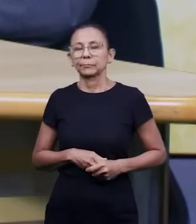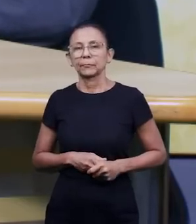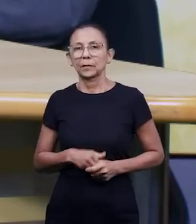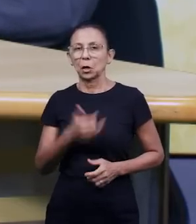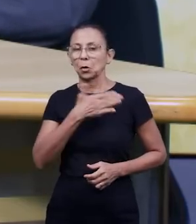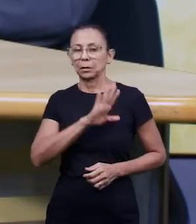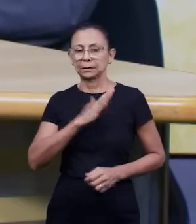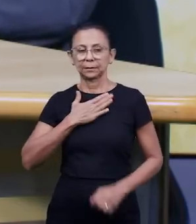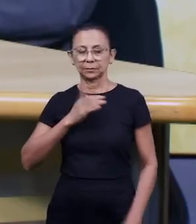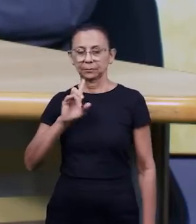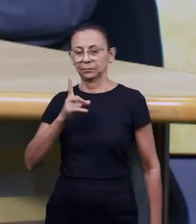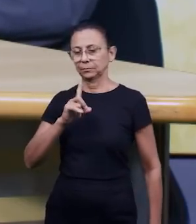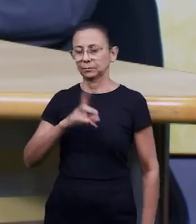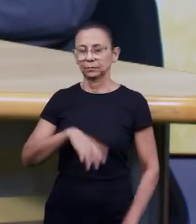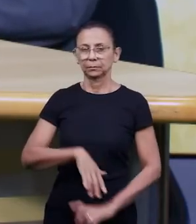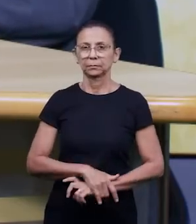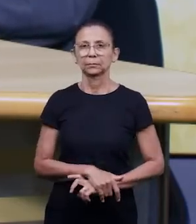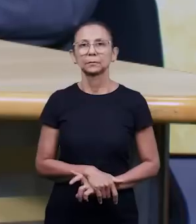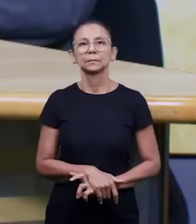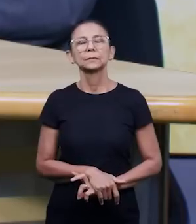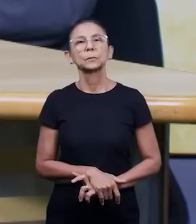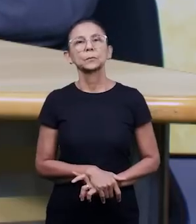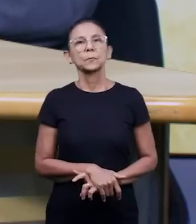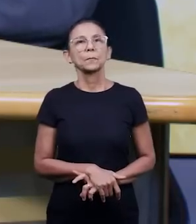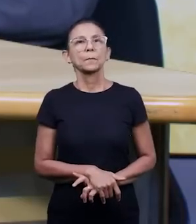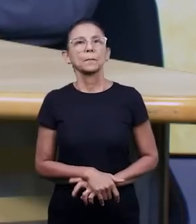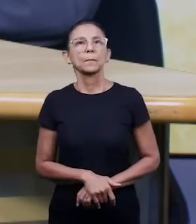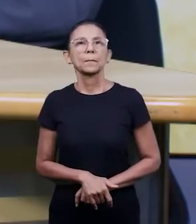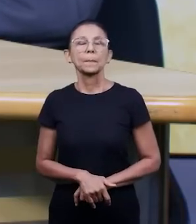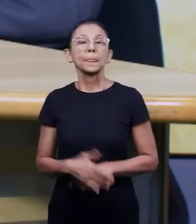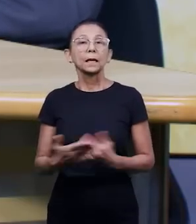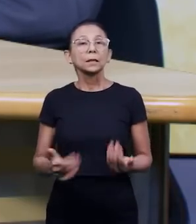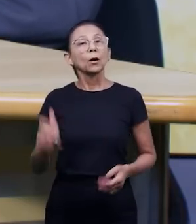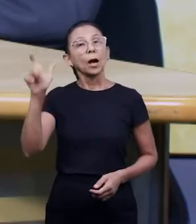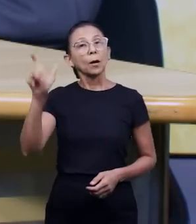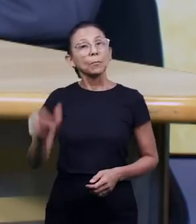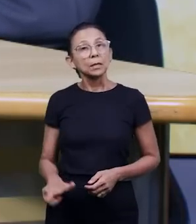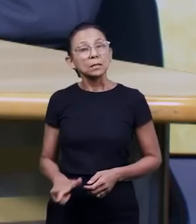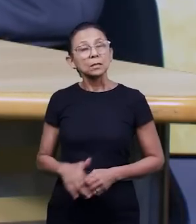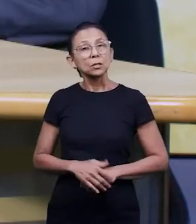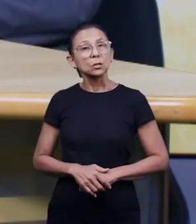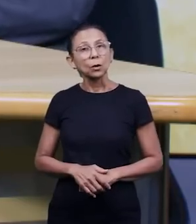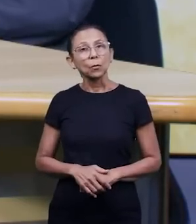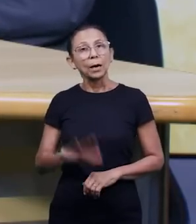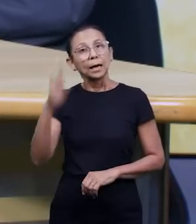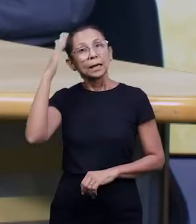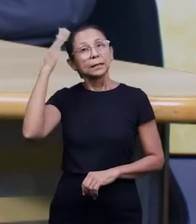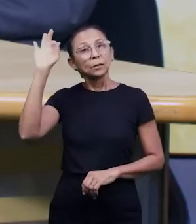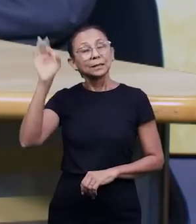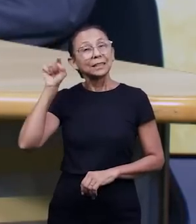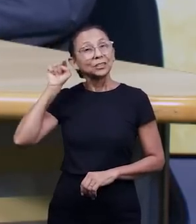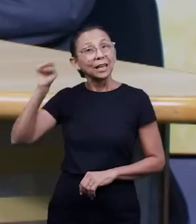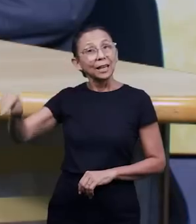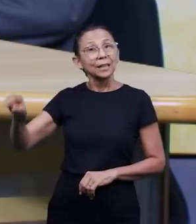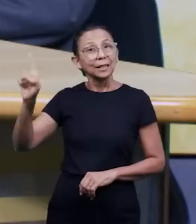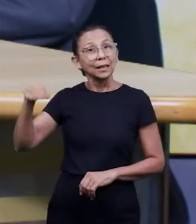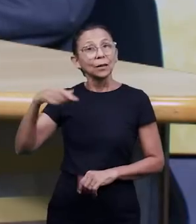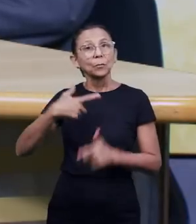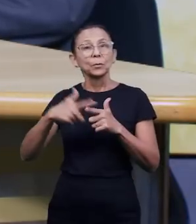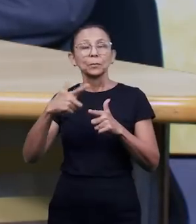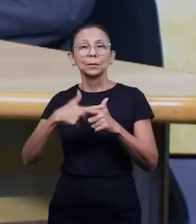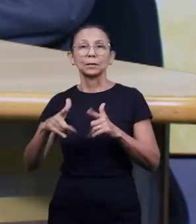e não é nada disso. O problema é outro. Mas ela está julgando, não, porque eu estou no grupo de